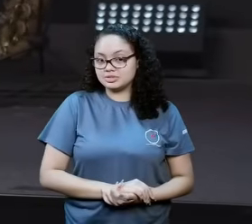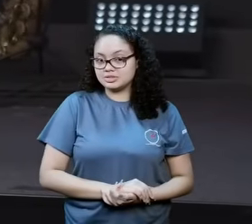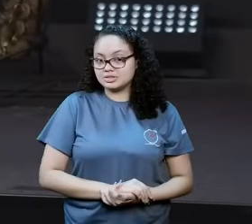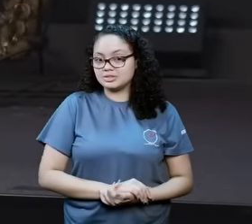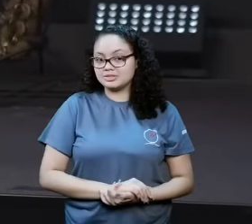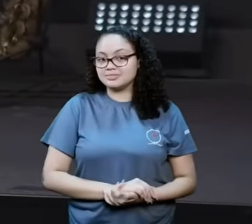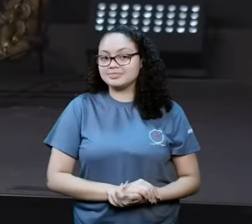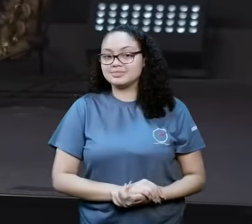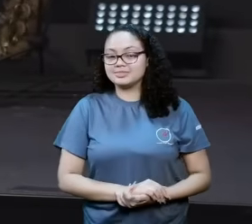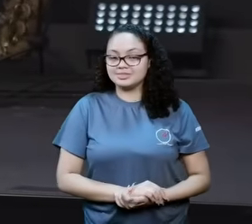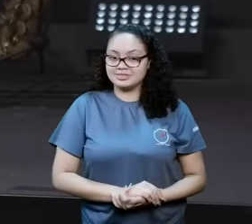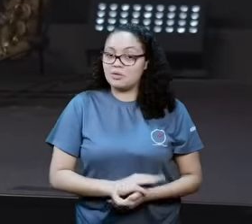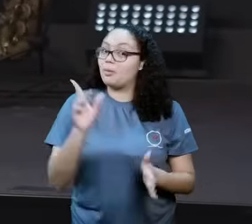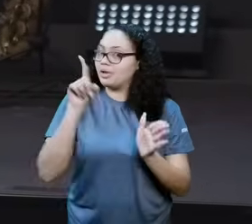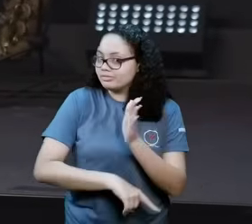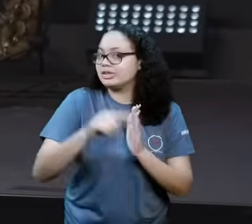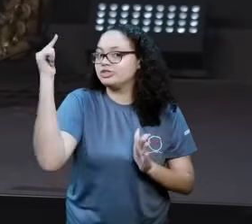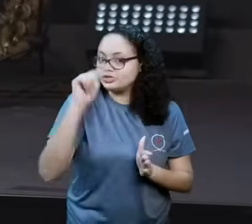mirar o microfone.